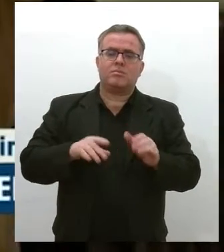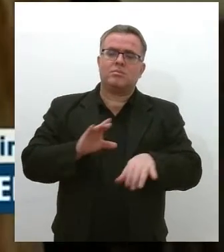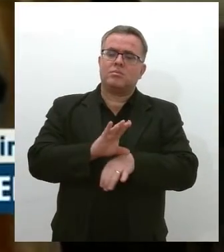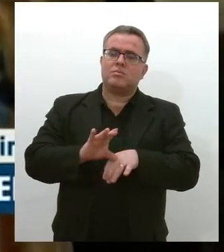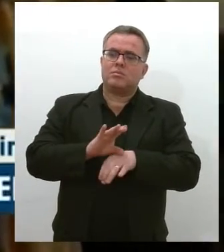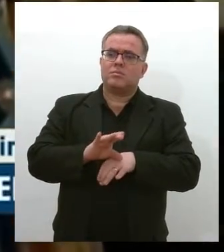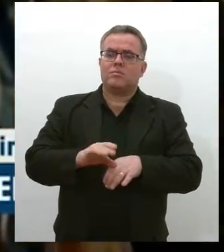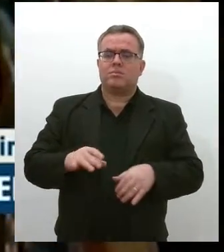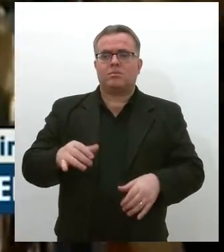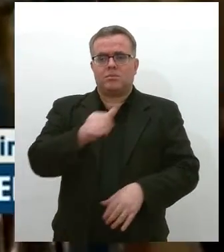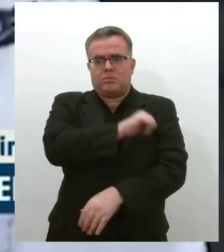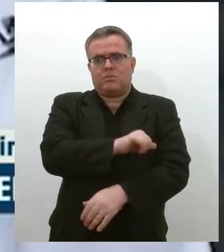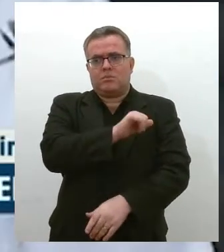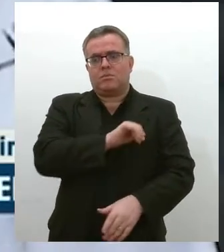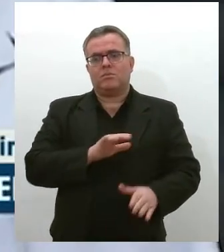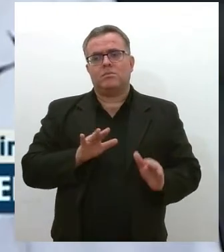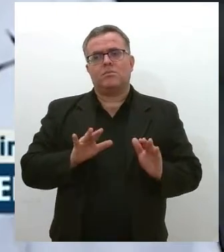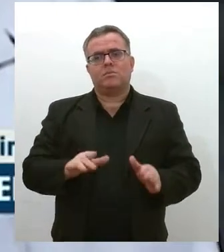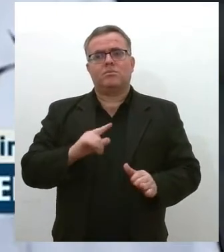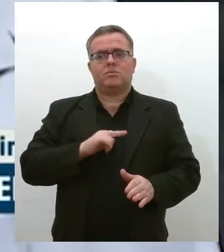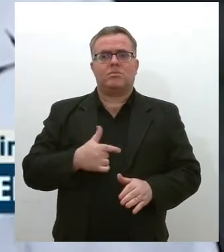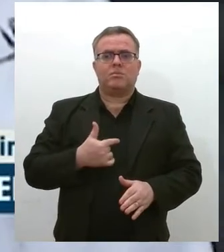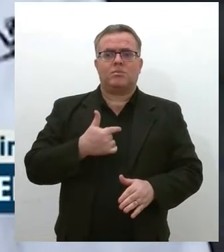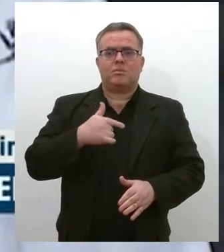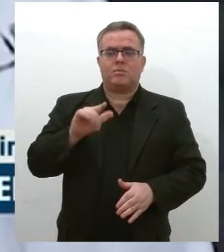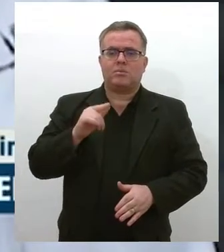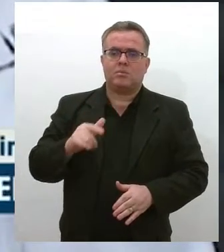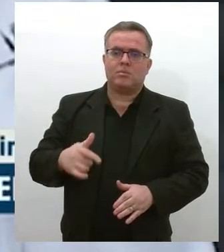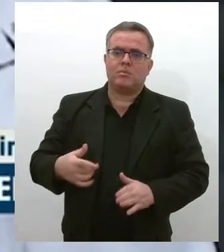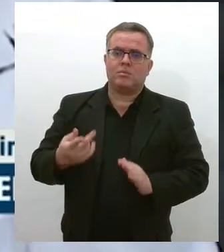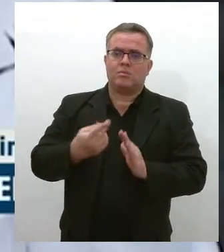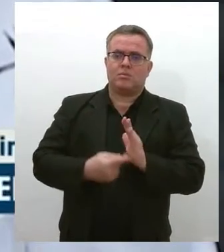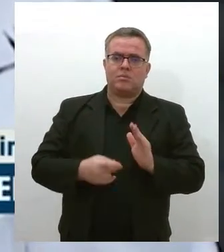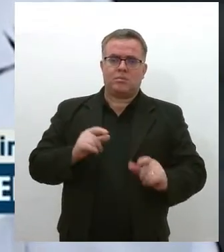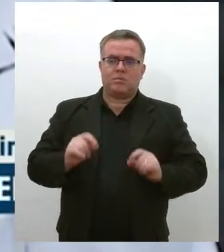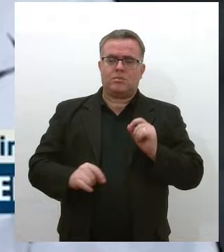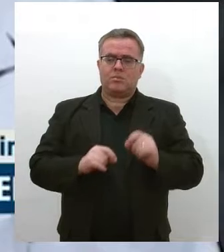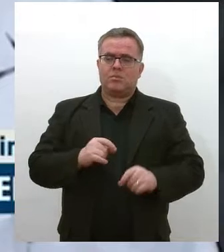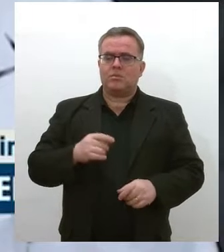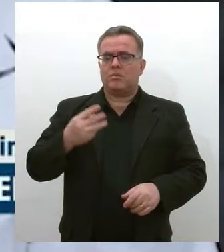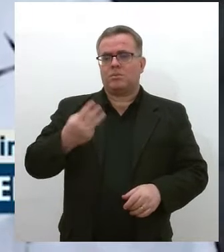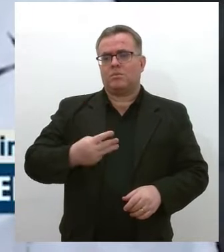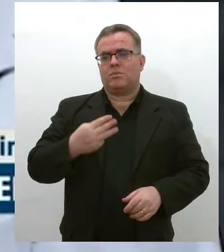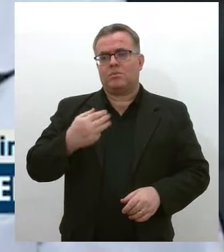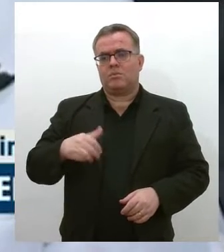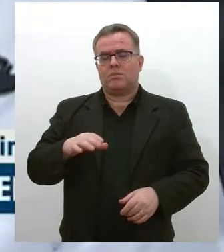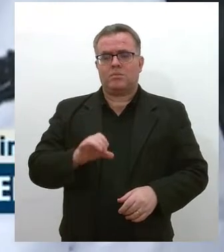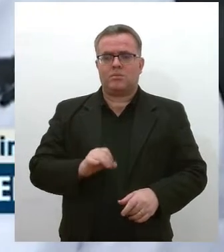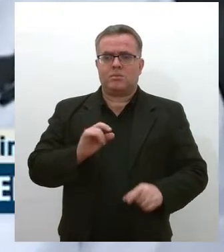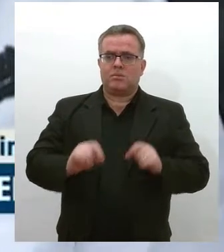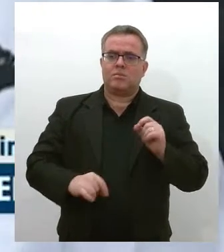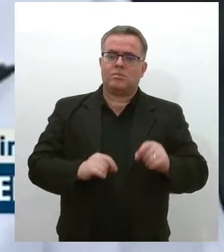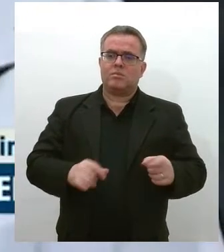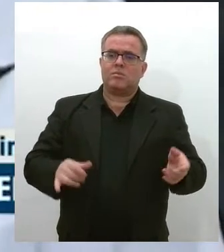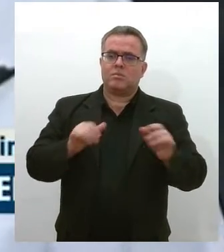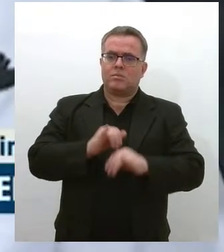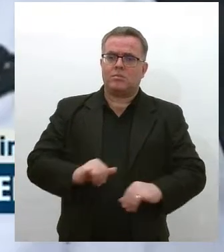Mas existiu um outro projeto. Em 3 de março, a República é proclamada, 3